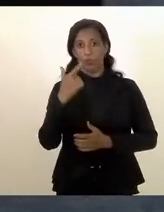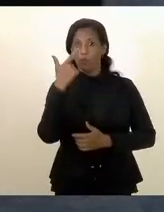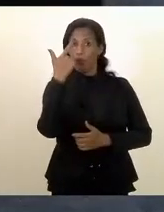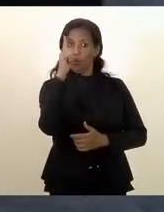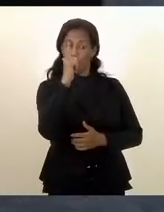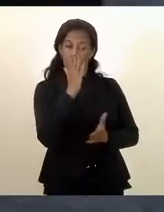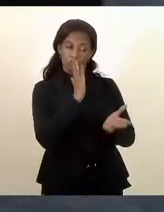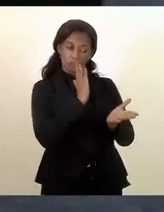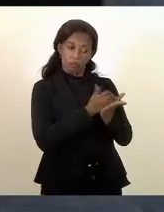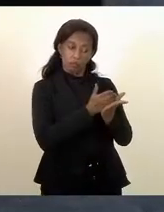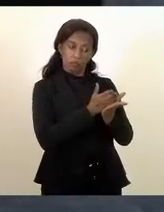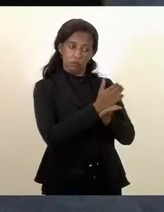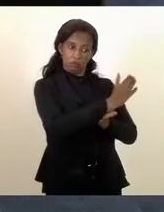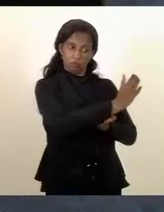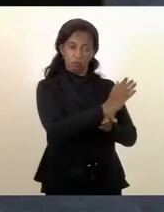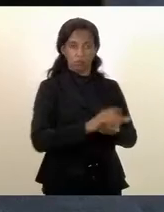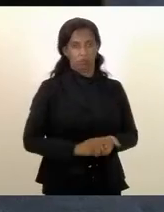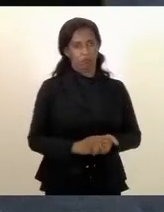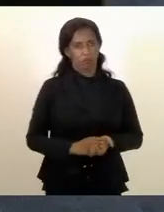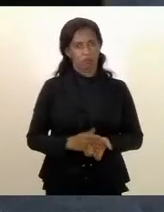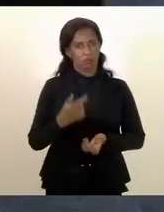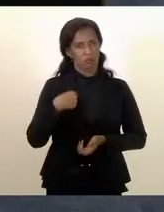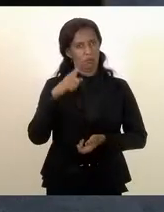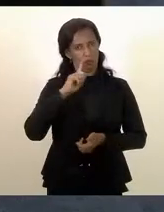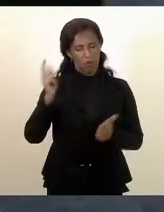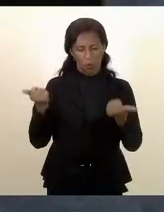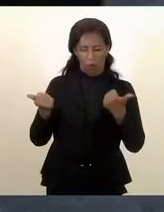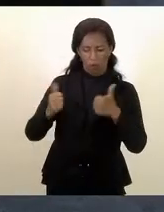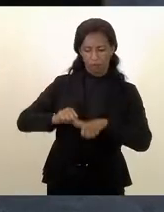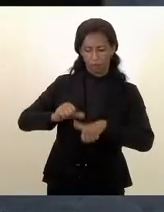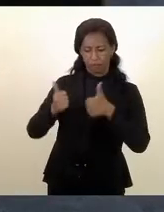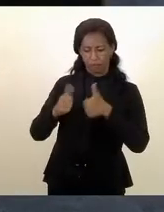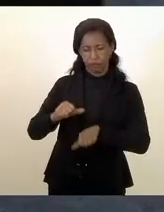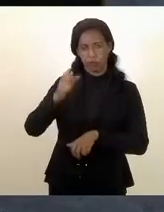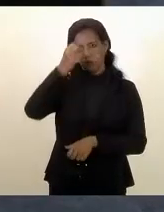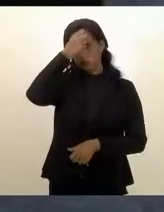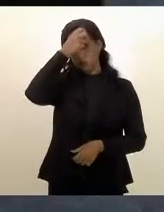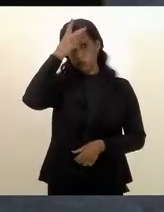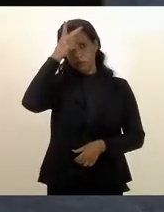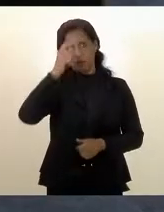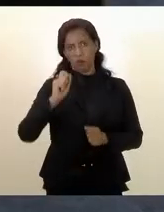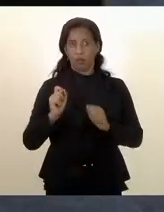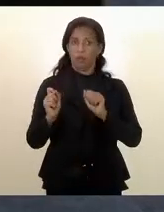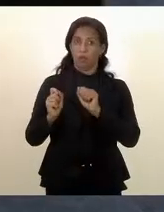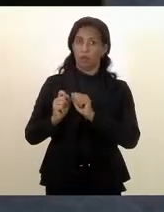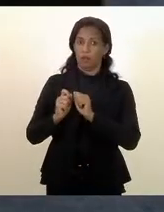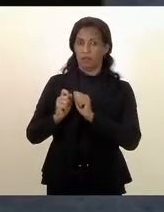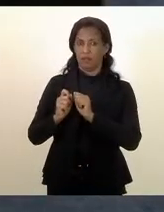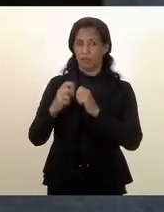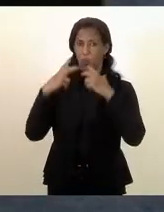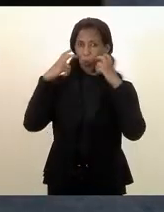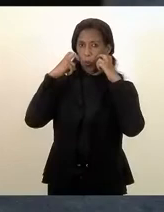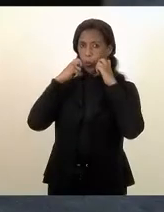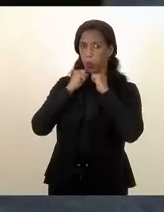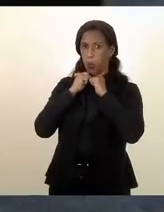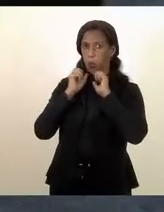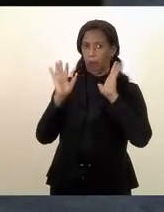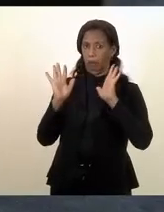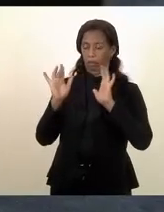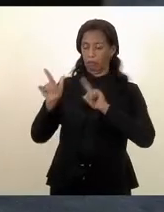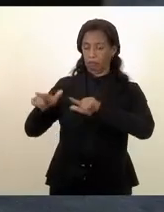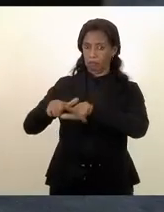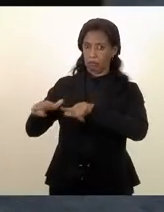eu não avalio a questão do prefeito ter criado algum constrangimento para funcionário